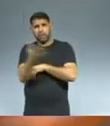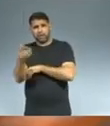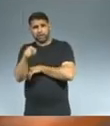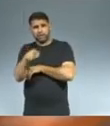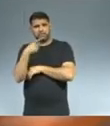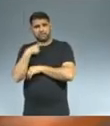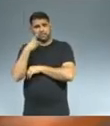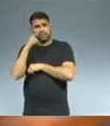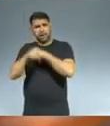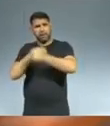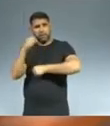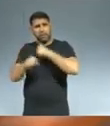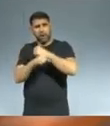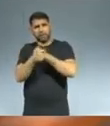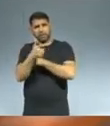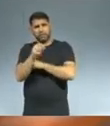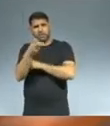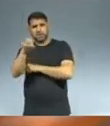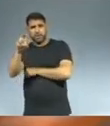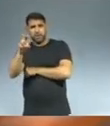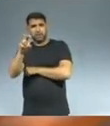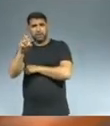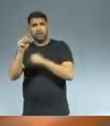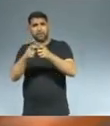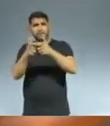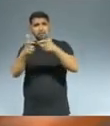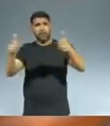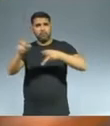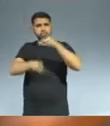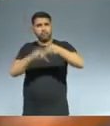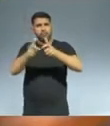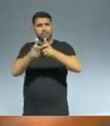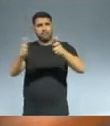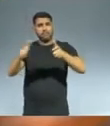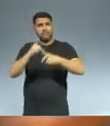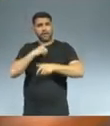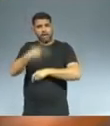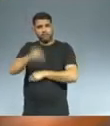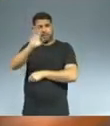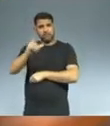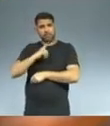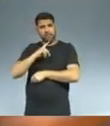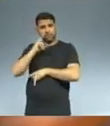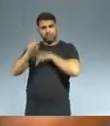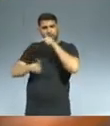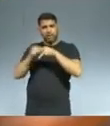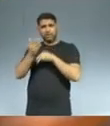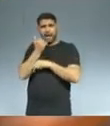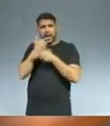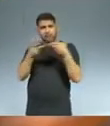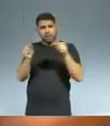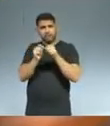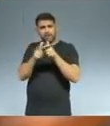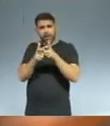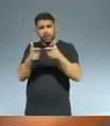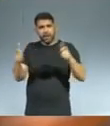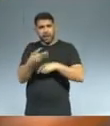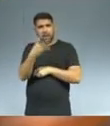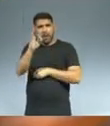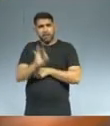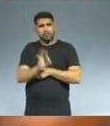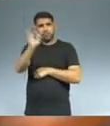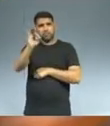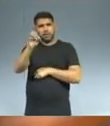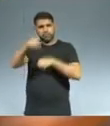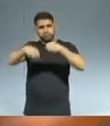né os números aí para 2050 tamanho que vai ser a nossa população e dito que no Brasil vai ter que para essa população até alimentos ó vou ter que aumentar